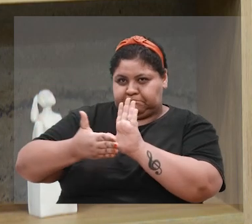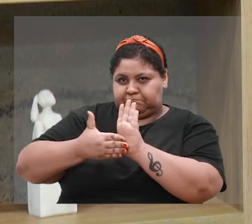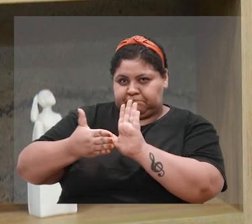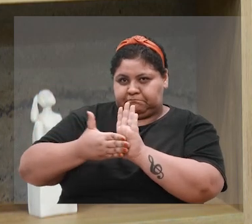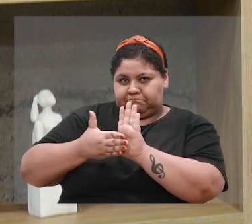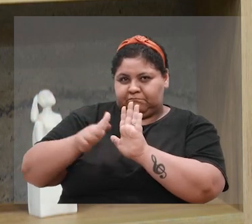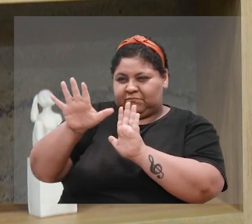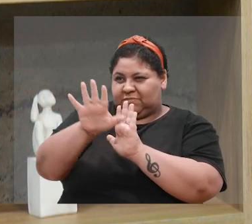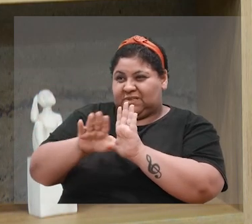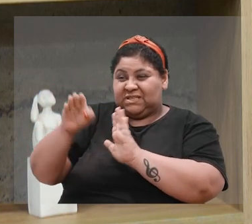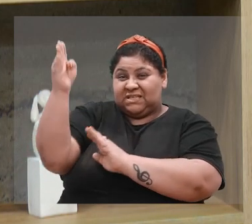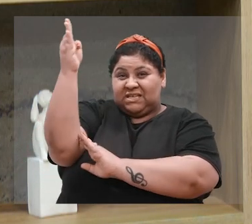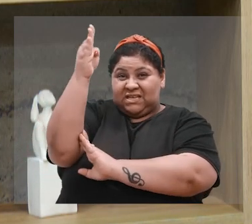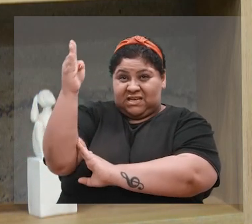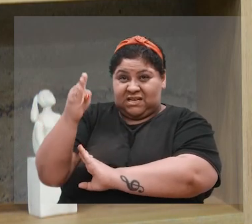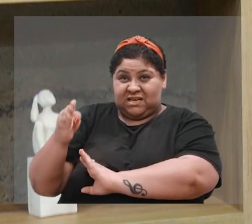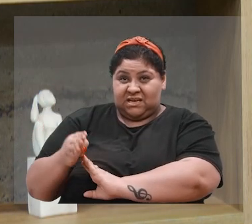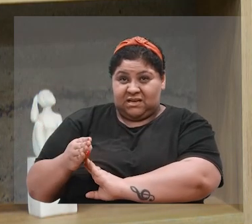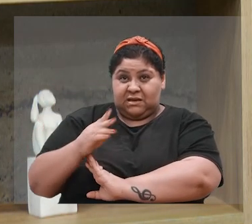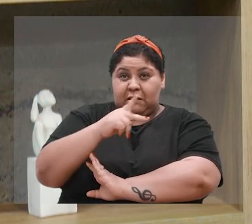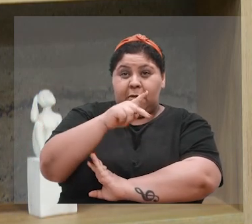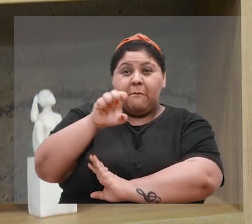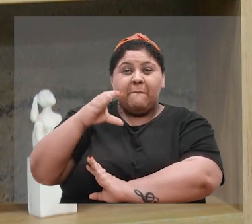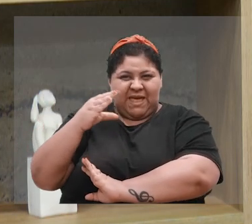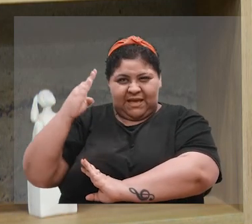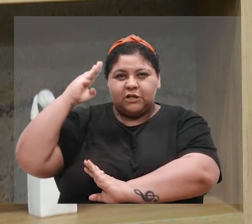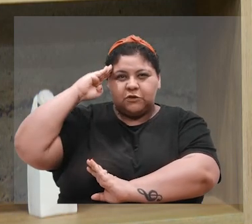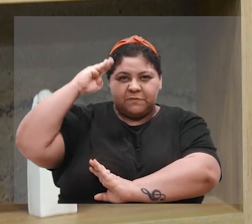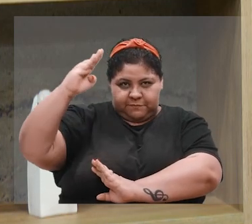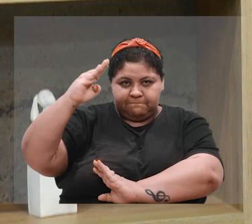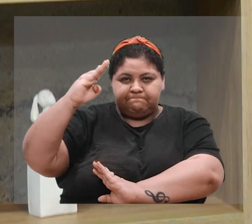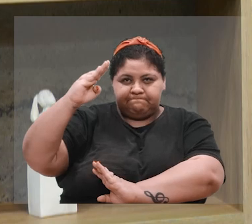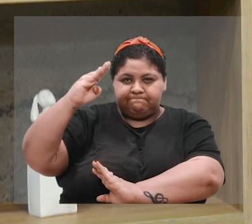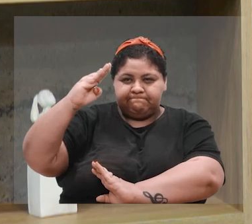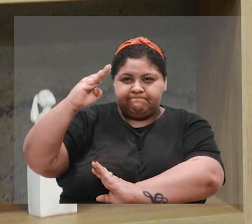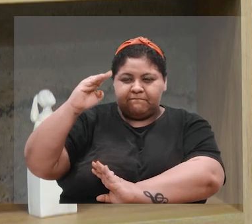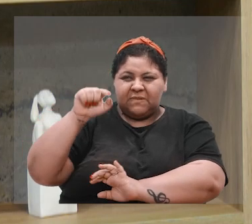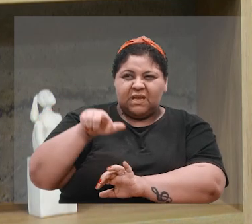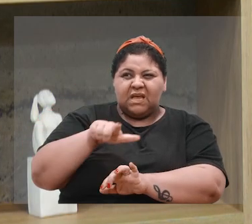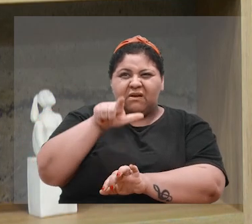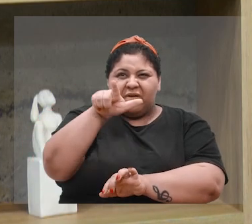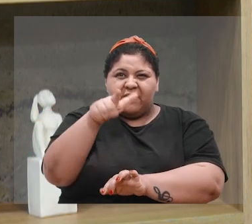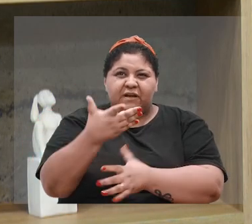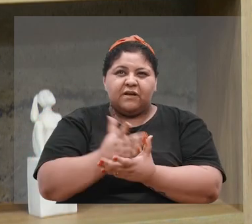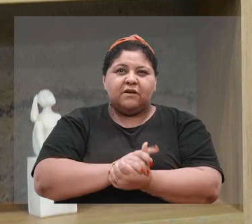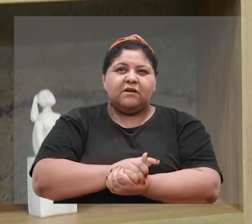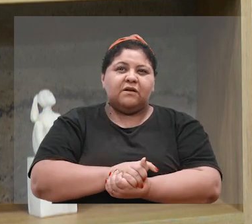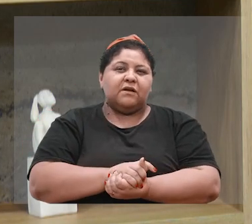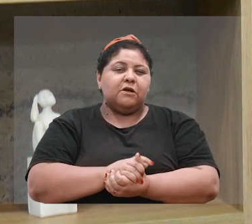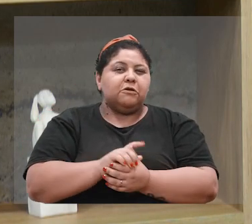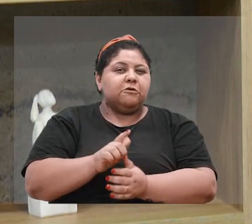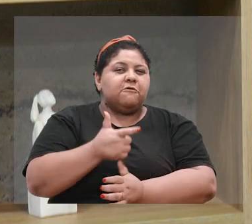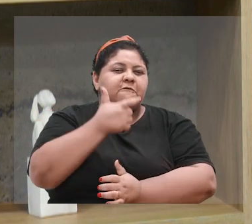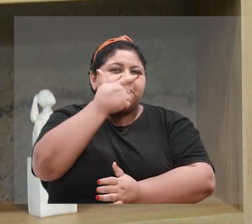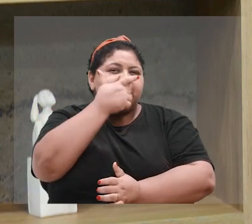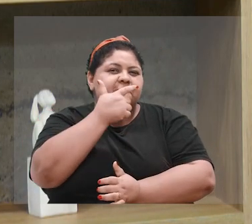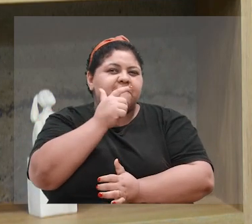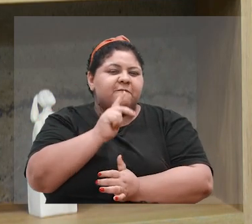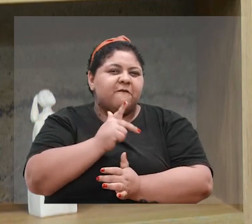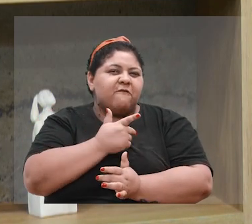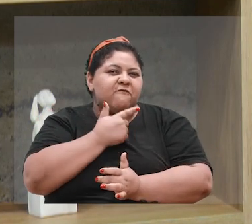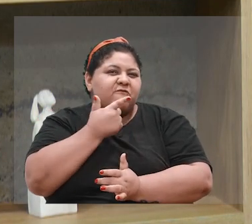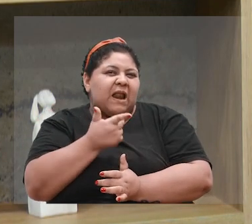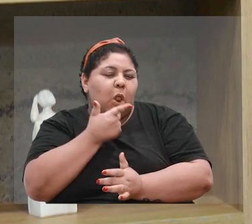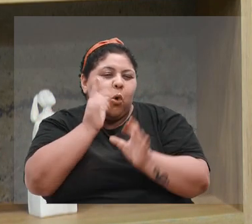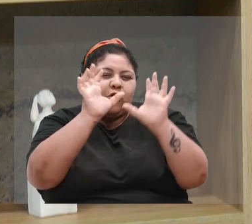dos militares, e o senhor, digamos assim, cortou na carne do ponto de vista da sua carreira. O senhor abdicou de